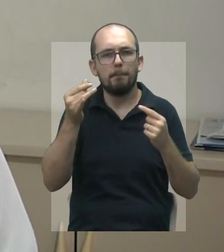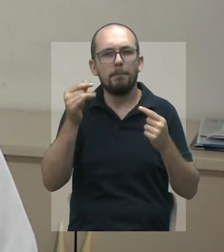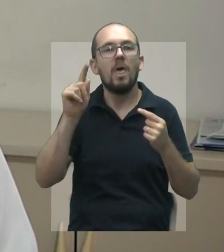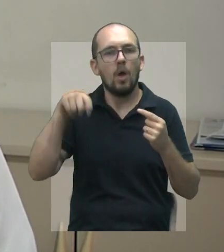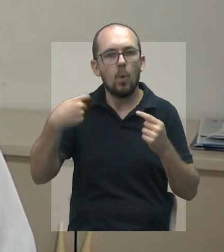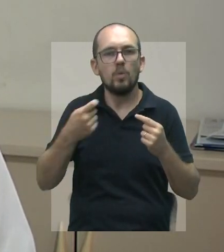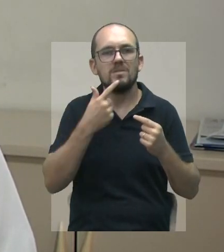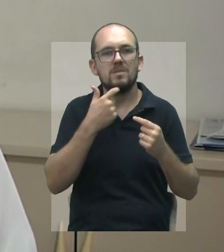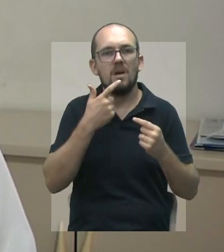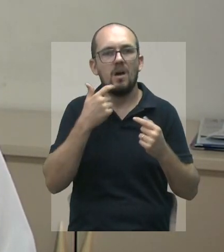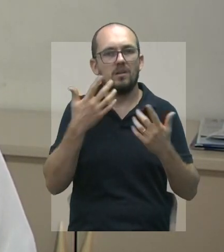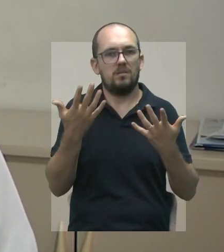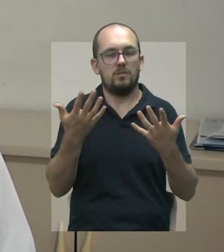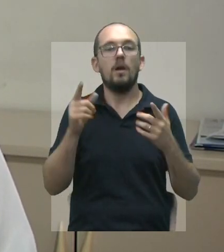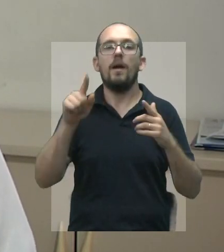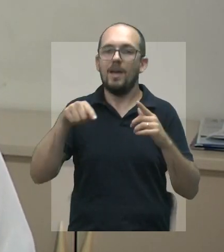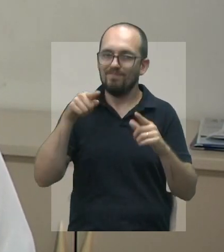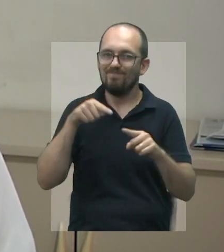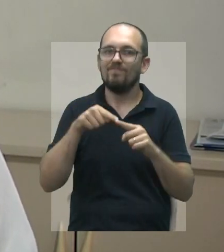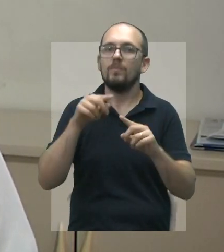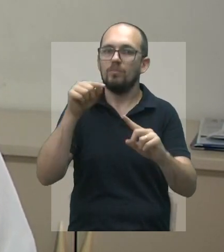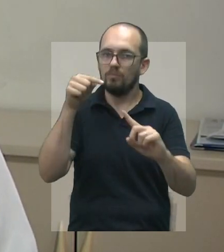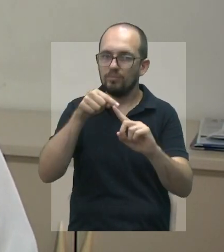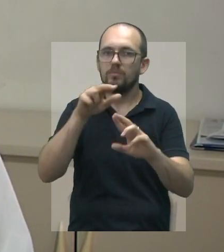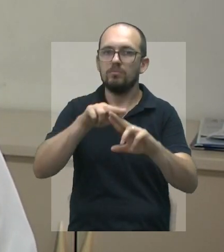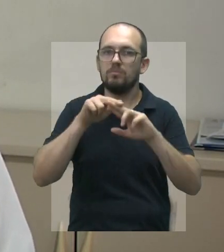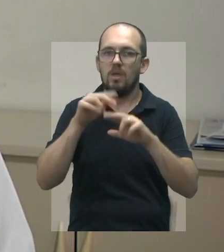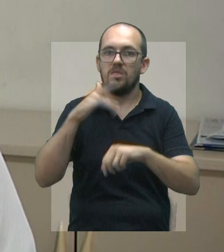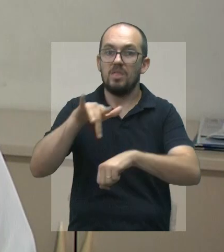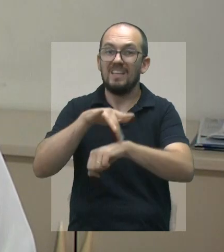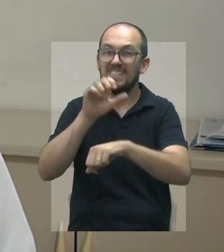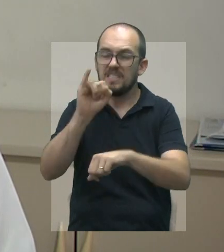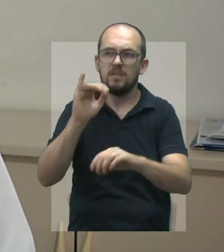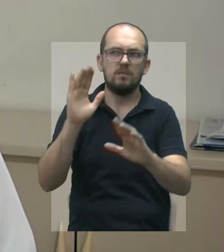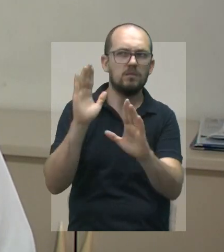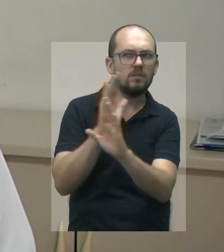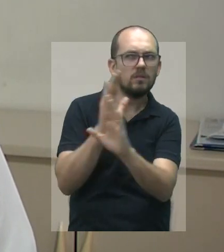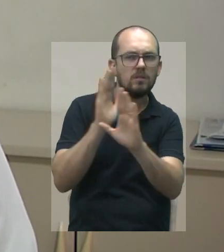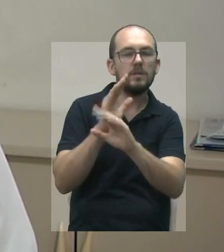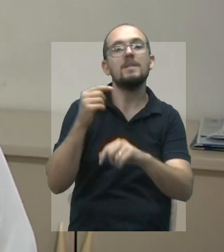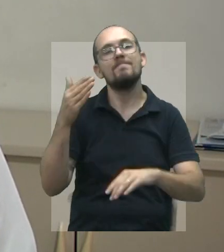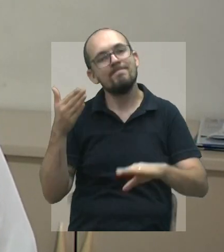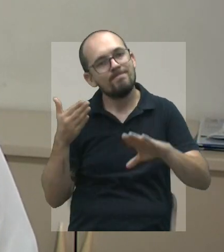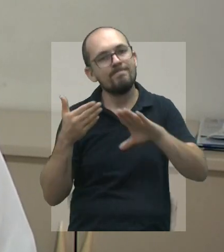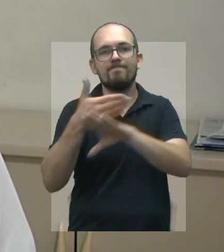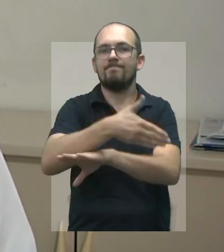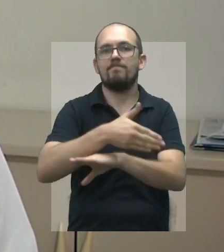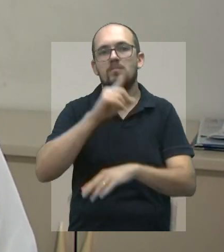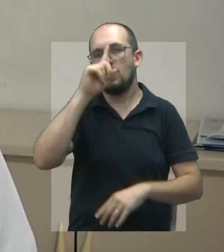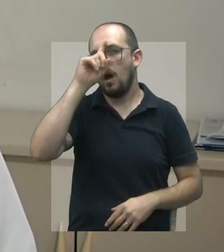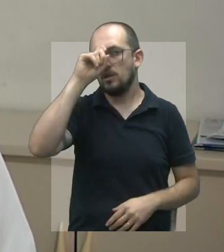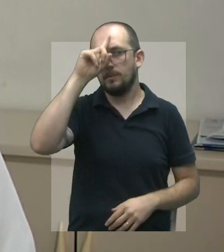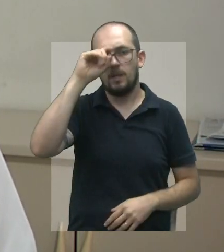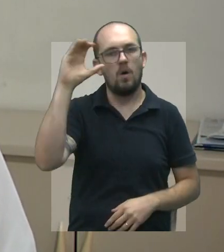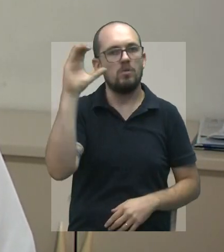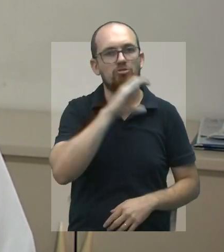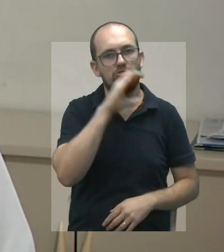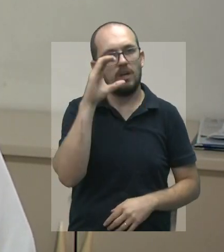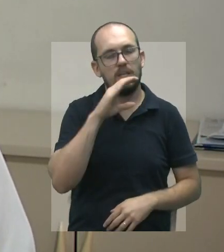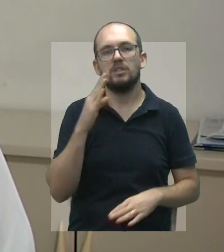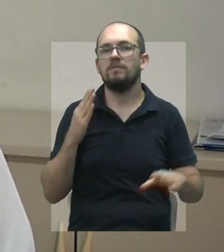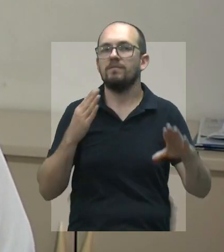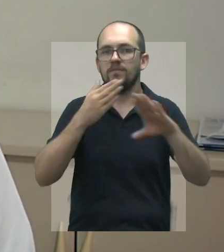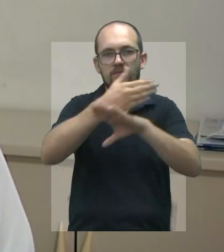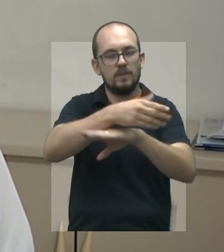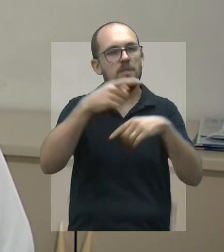dengue. E quando você tiver alguma suspeita, procurar imediatamente um pronto atendimento, pronto-socorro, as